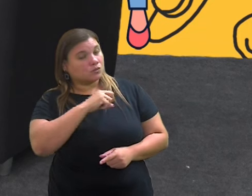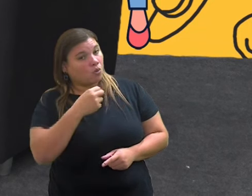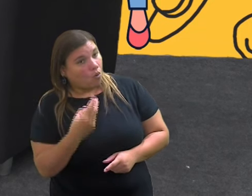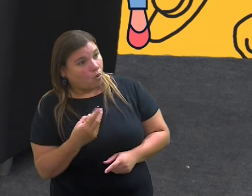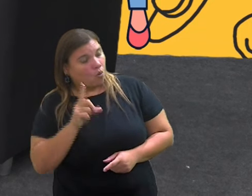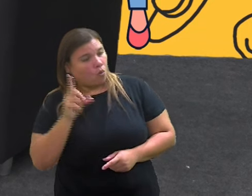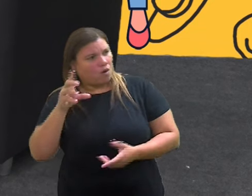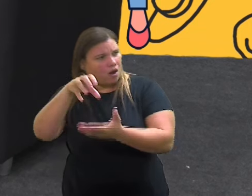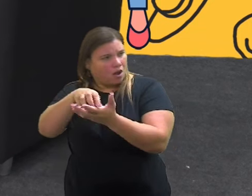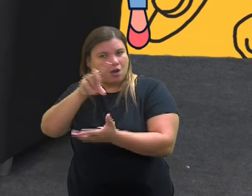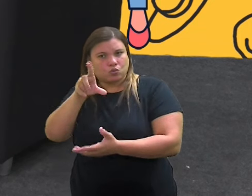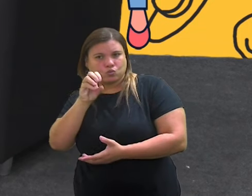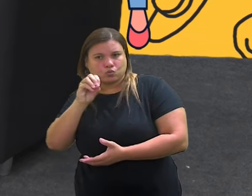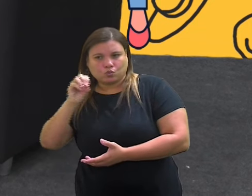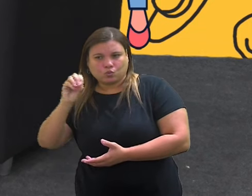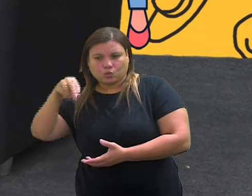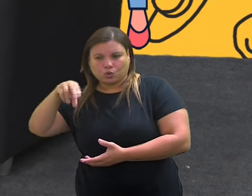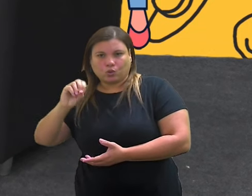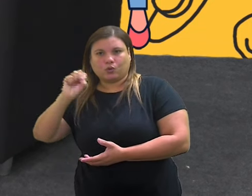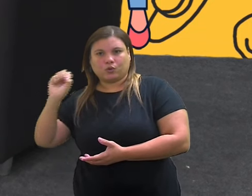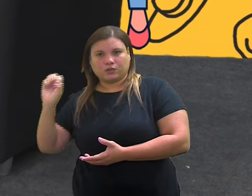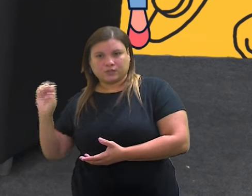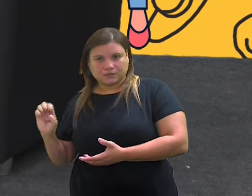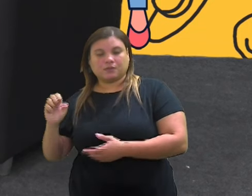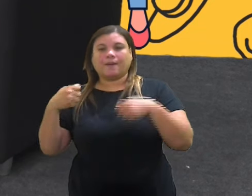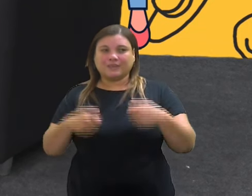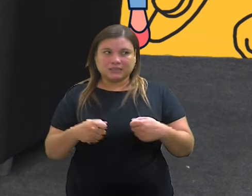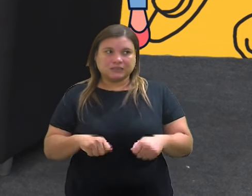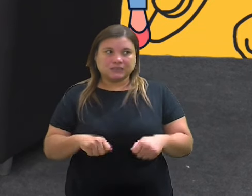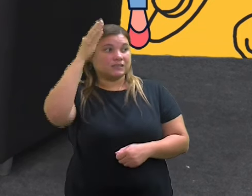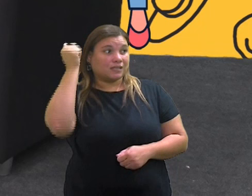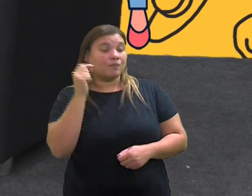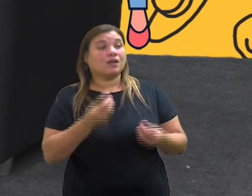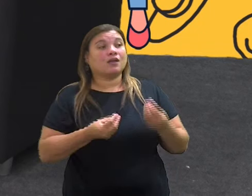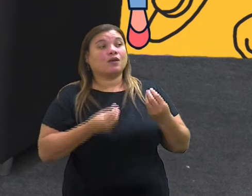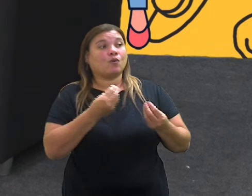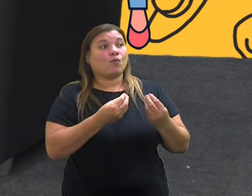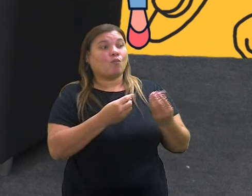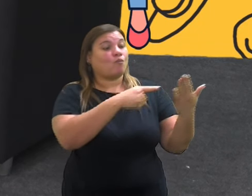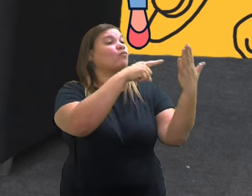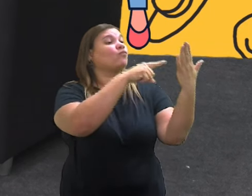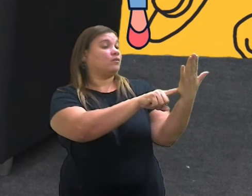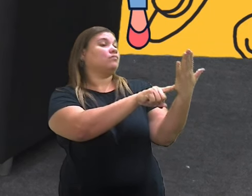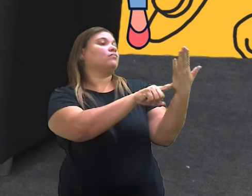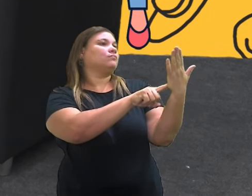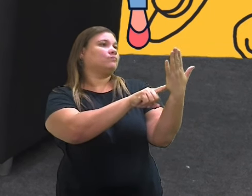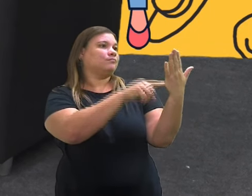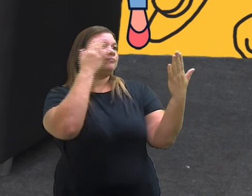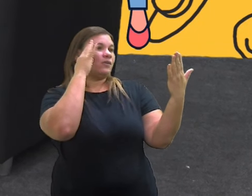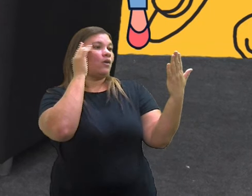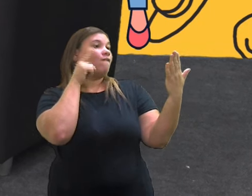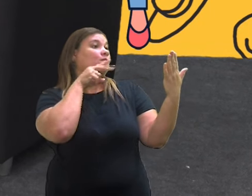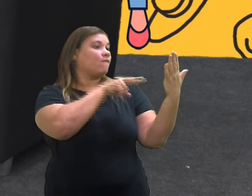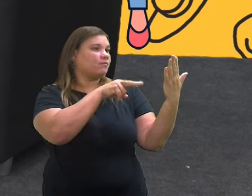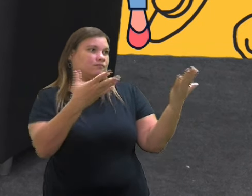a constatação de maus tratos. Muito interessante, né? Qual a denúncia mais recorrente nesse meio?